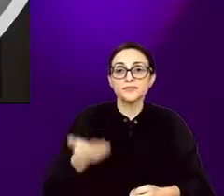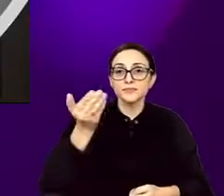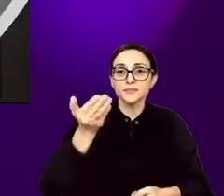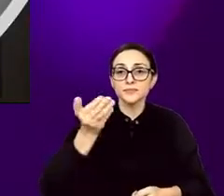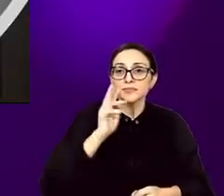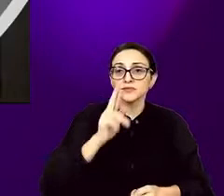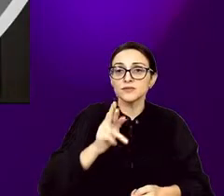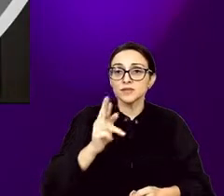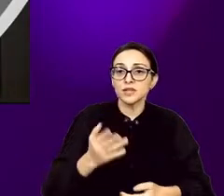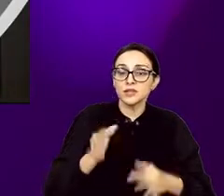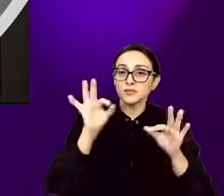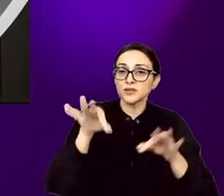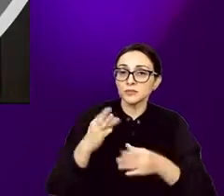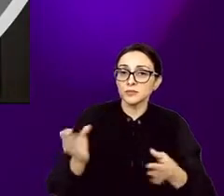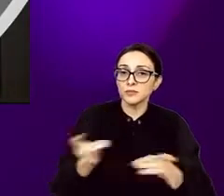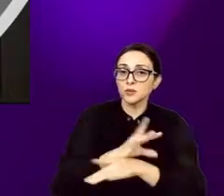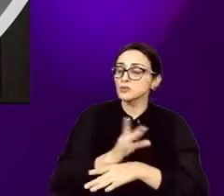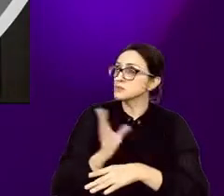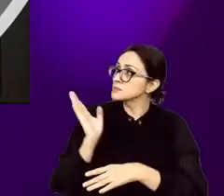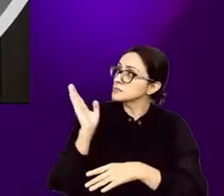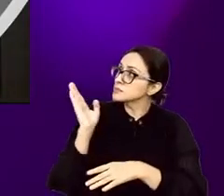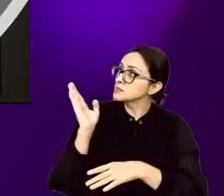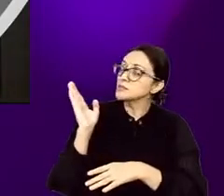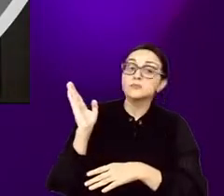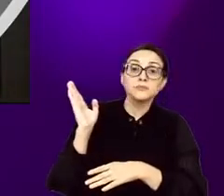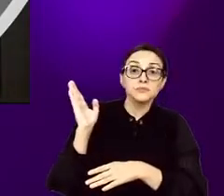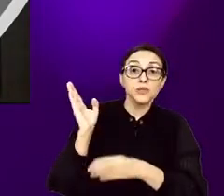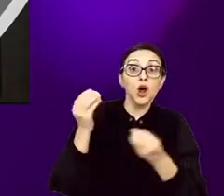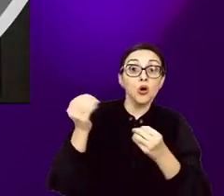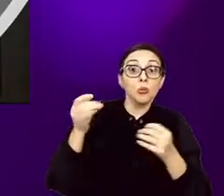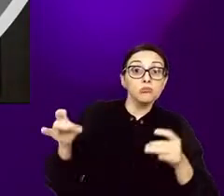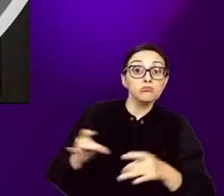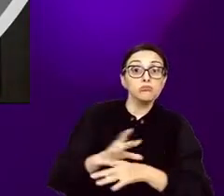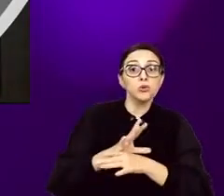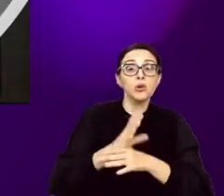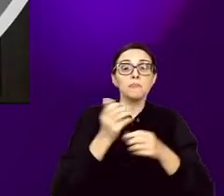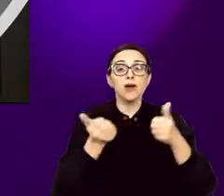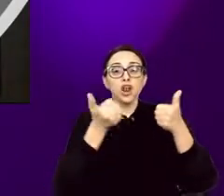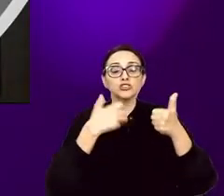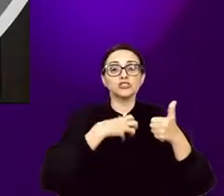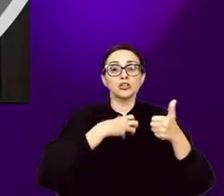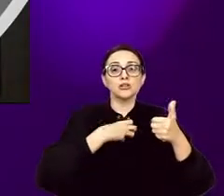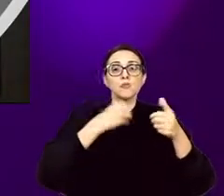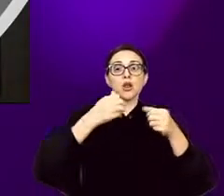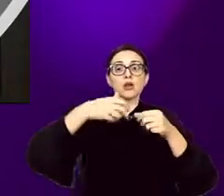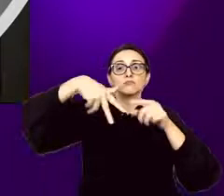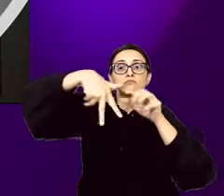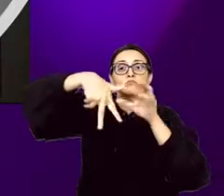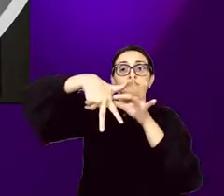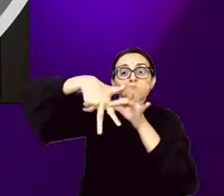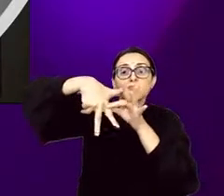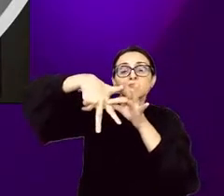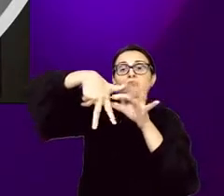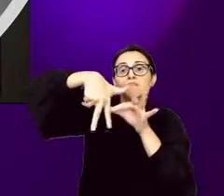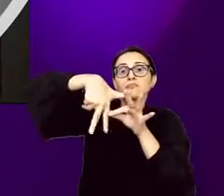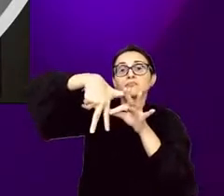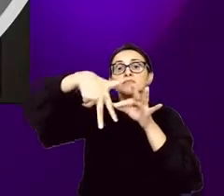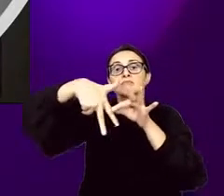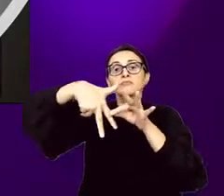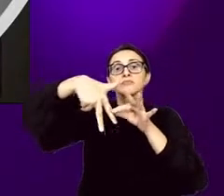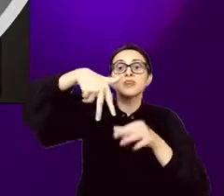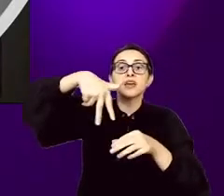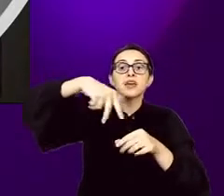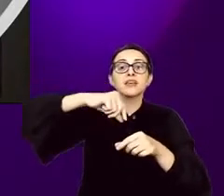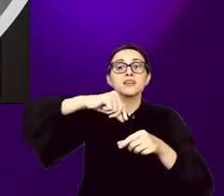Então, a gente fez todos aqueles testes, entendeu qual era o melhor movimento, né, onde seria o melhor fêmur, a melhor posição para colocar o acetábulo, a melhor inclinação,